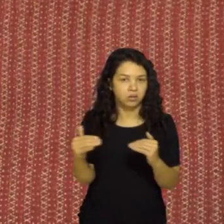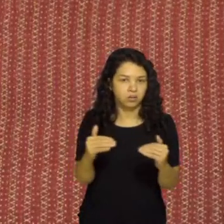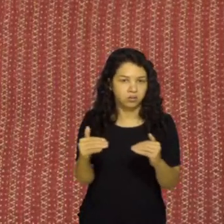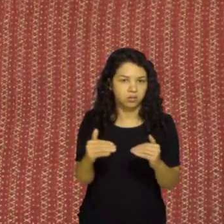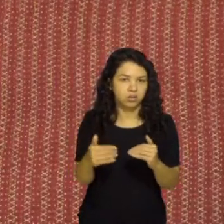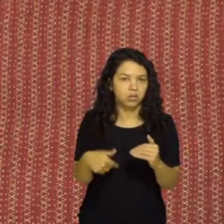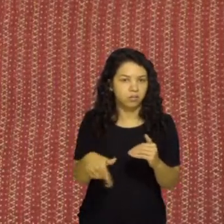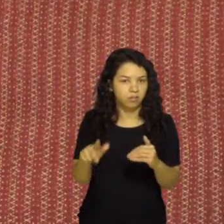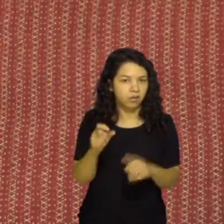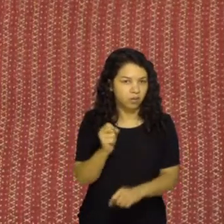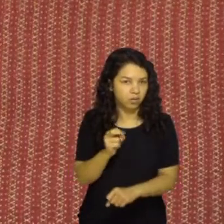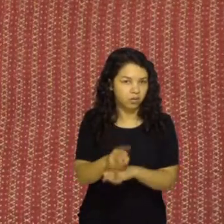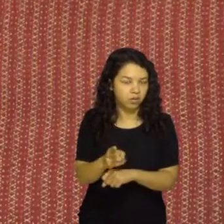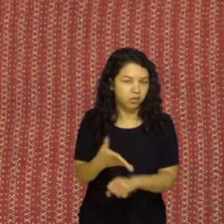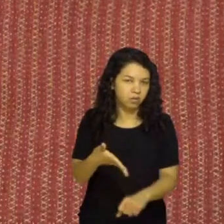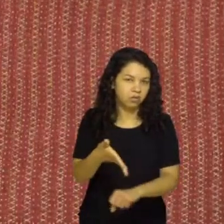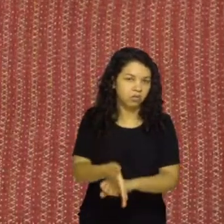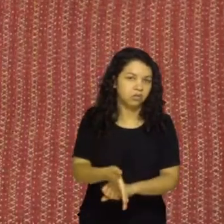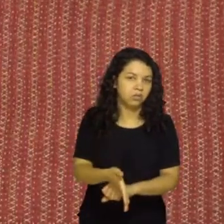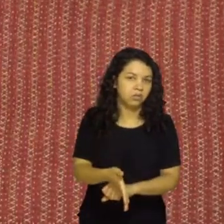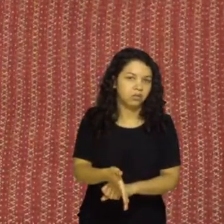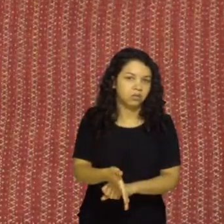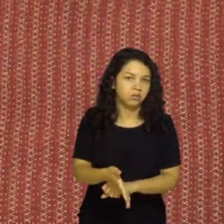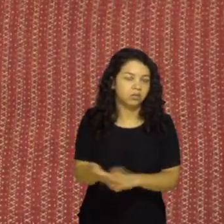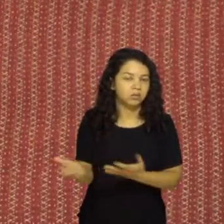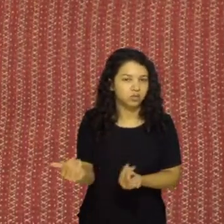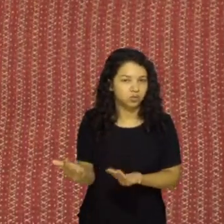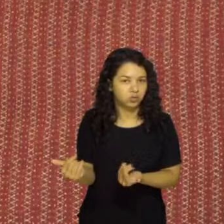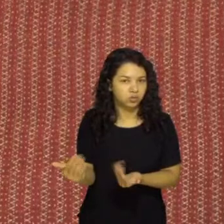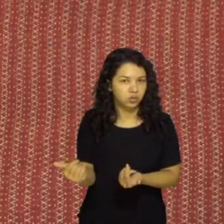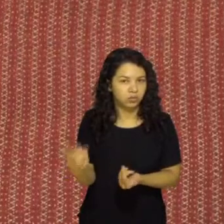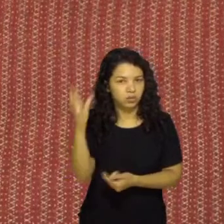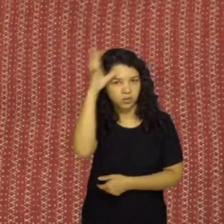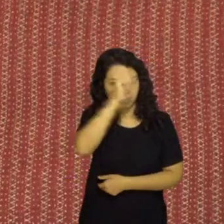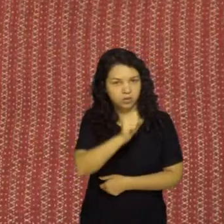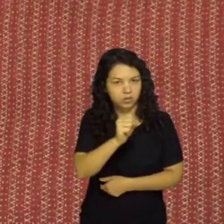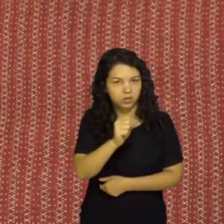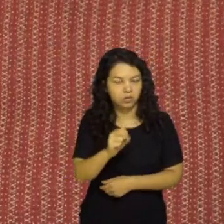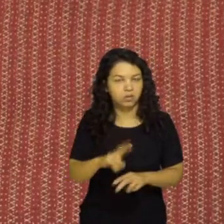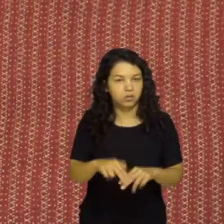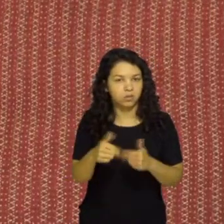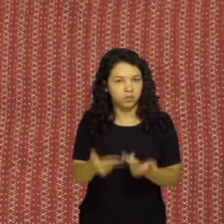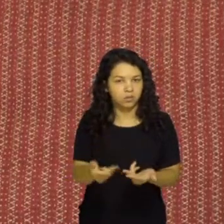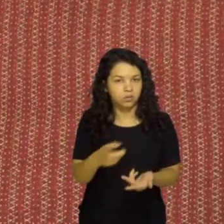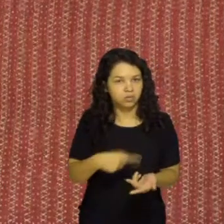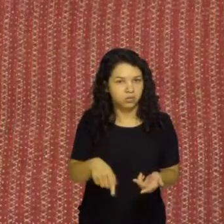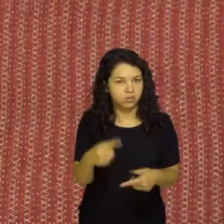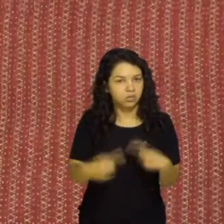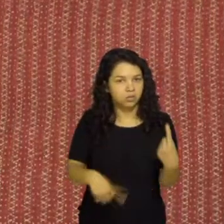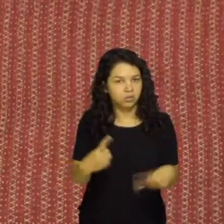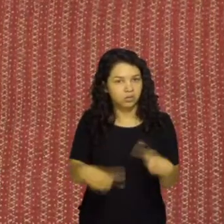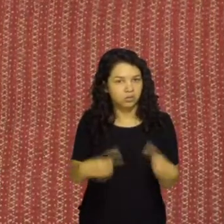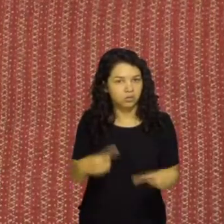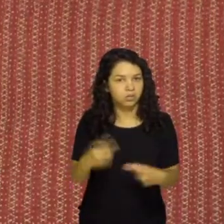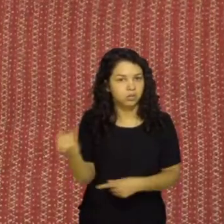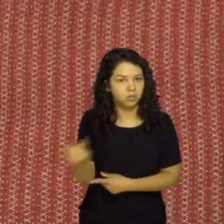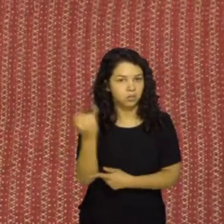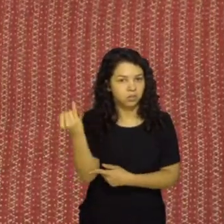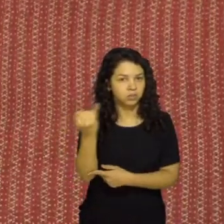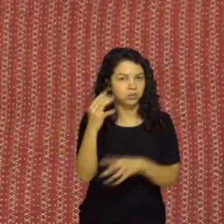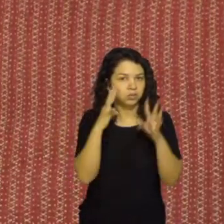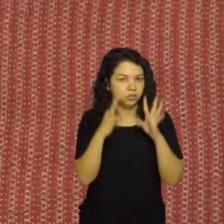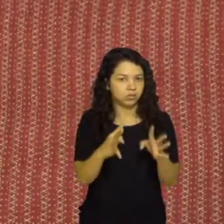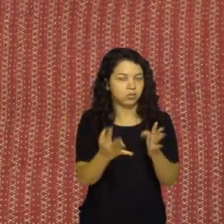para conseguir ingressar no jovem aprendiz. É por isso que a gente fez alguns debates, presidente Mauro, da importância de olhar para